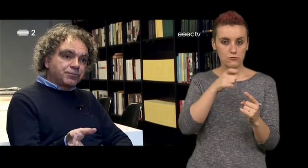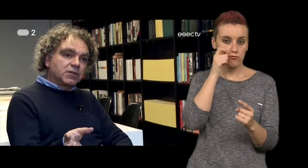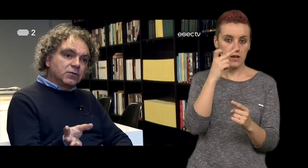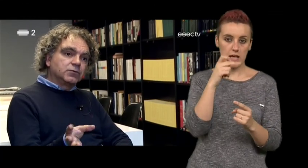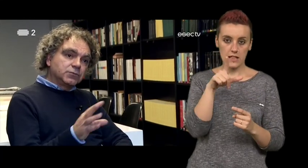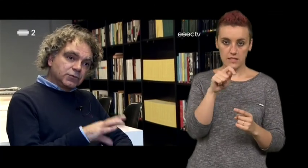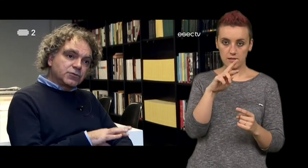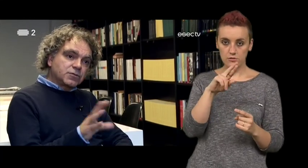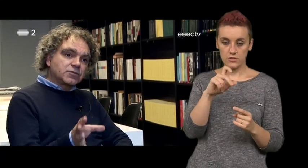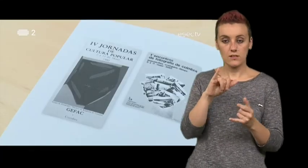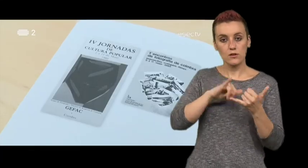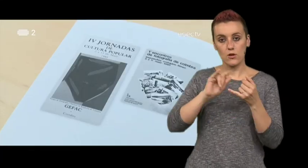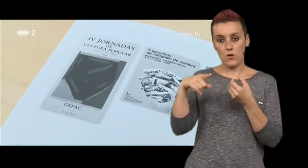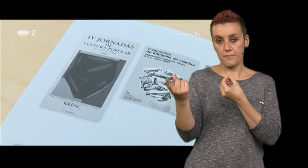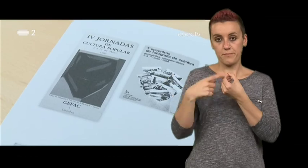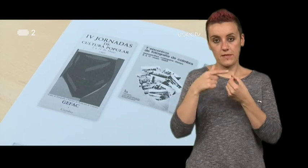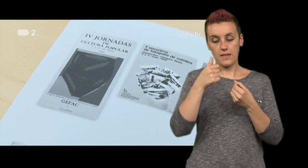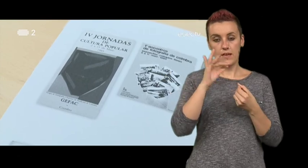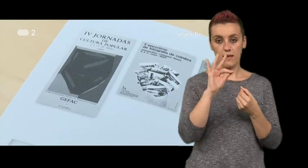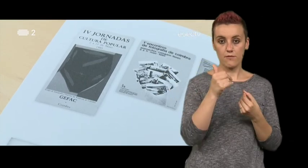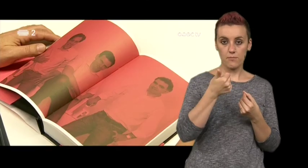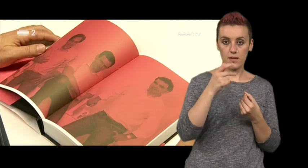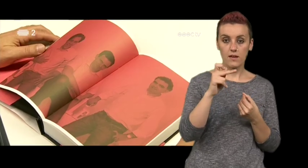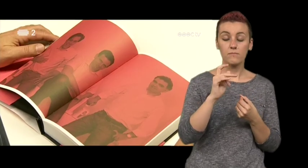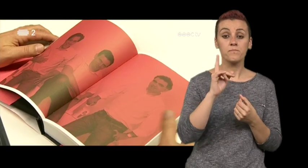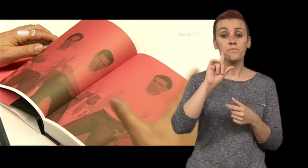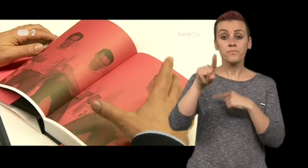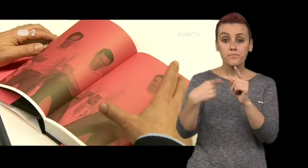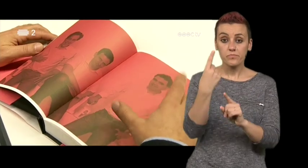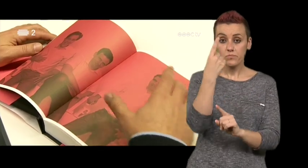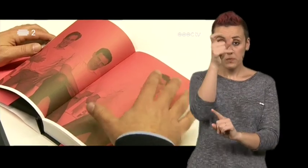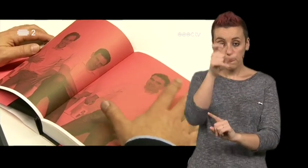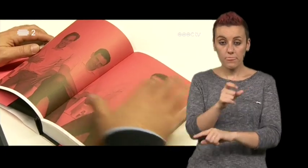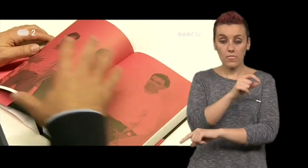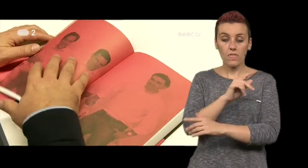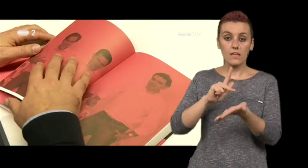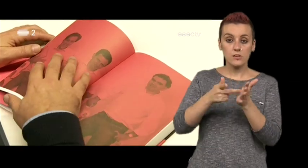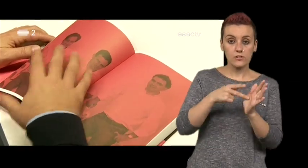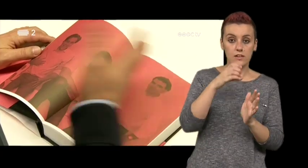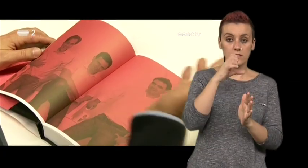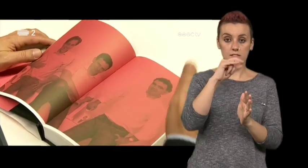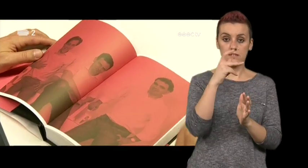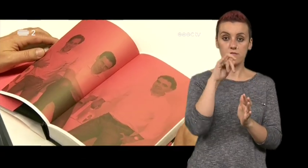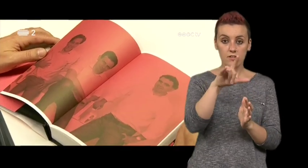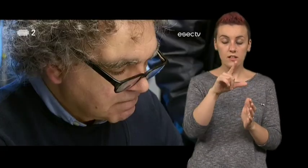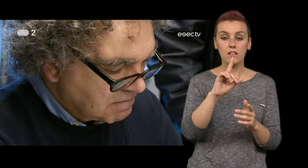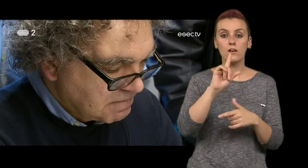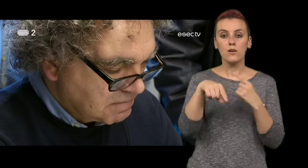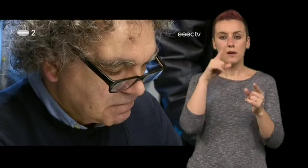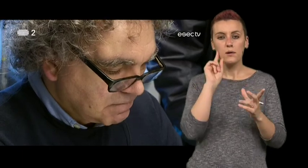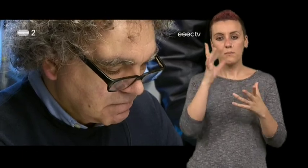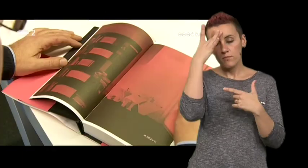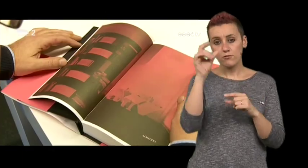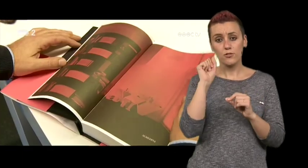Alexandre, que é o outro sócio da FPA, né? Depois vamos buscar um que é de Engenharia Civil, né? E outra que